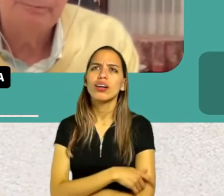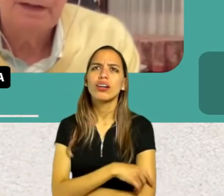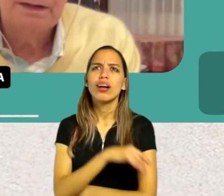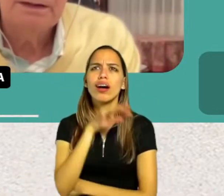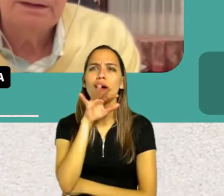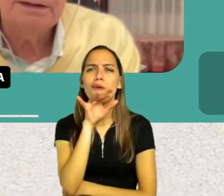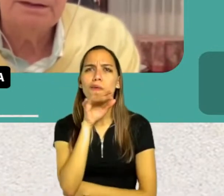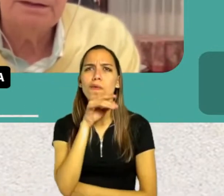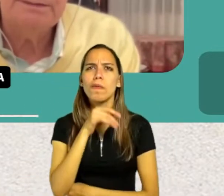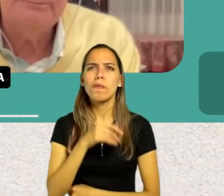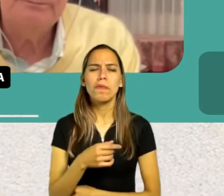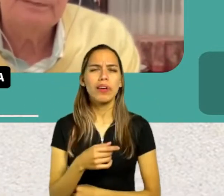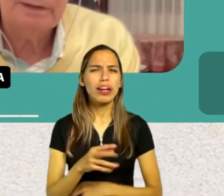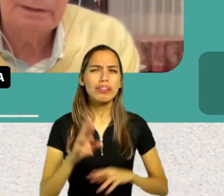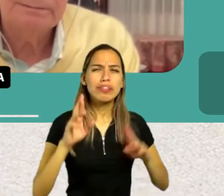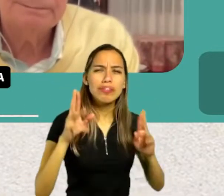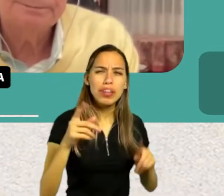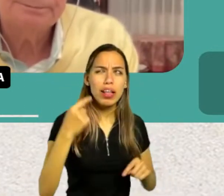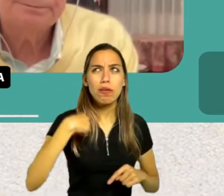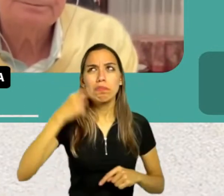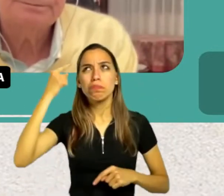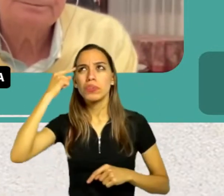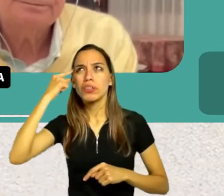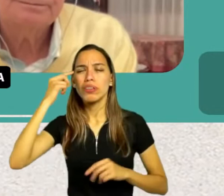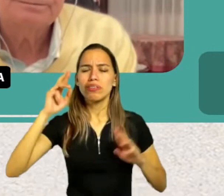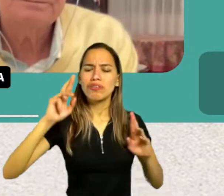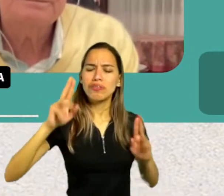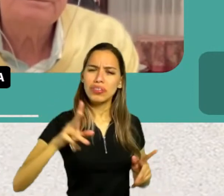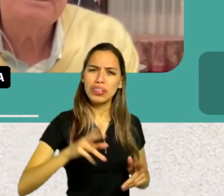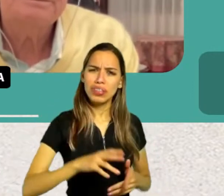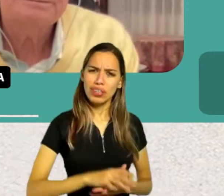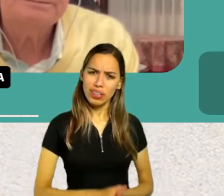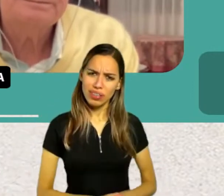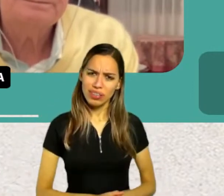despertar. Mas eu quero dar um pouquinho, Drauzio, porque é o seguinte,